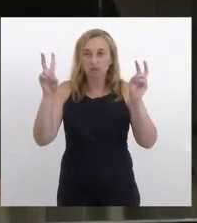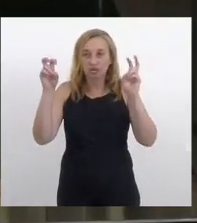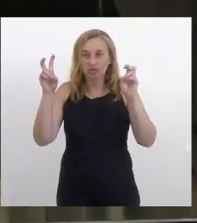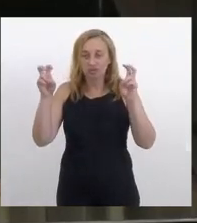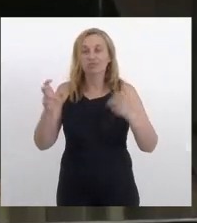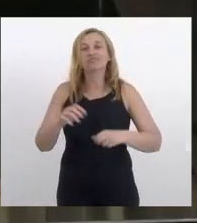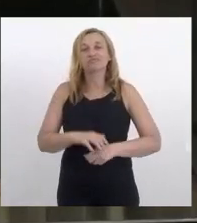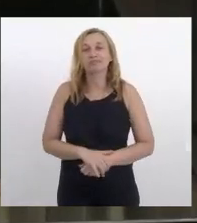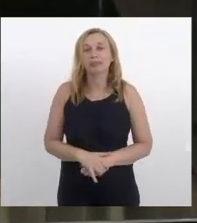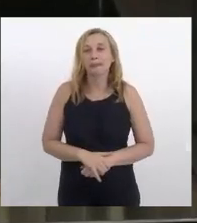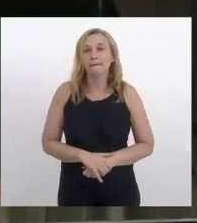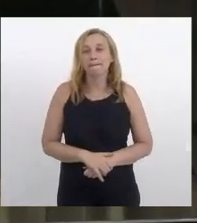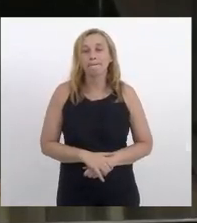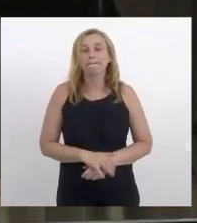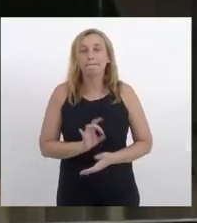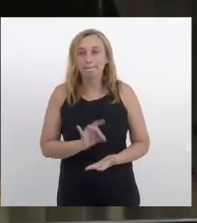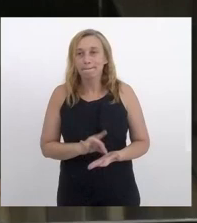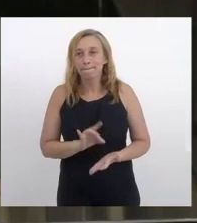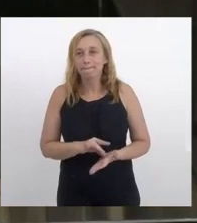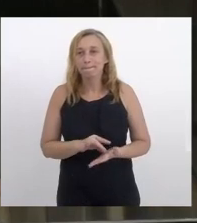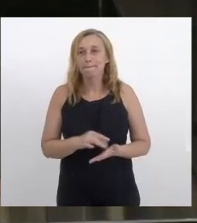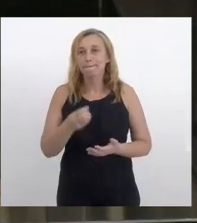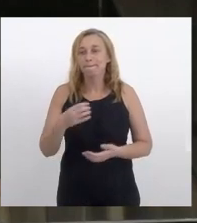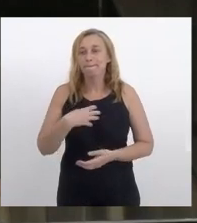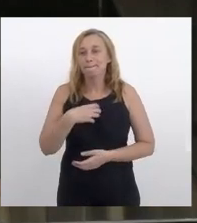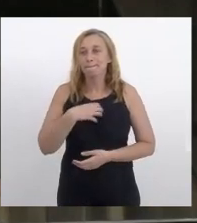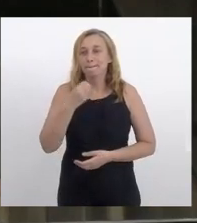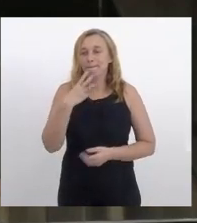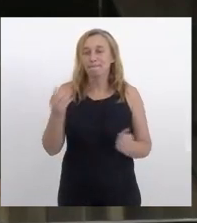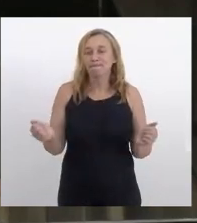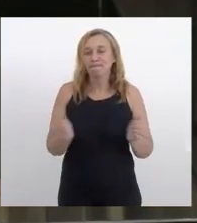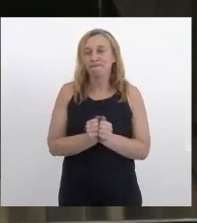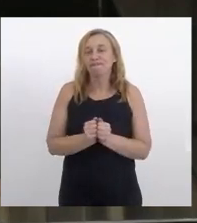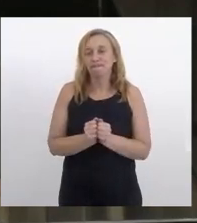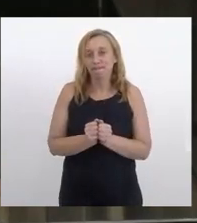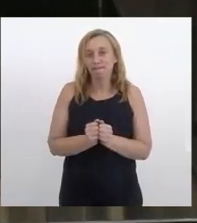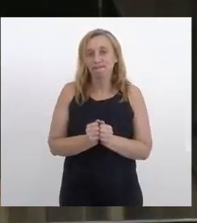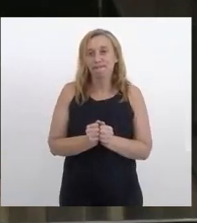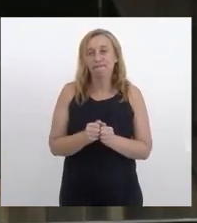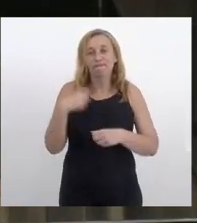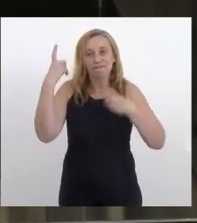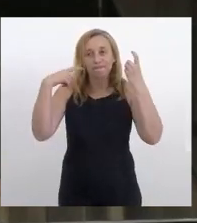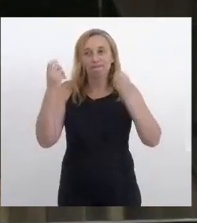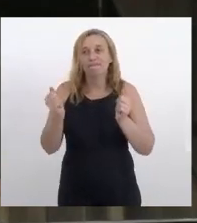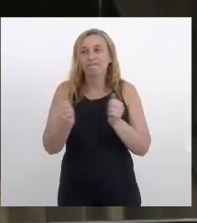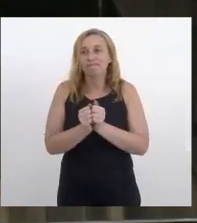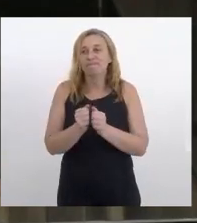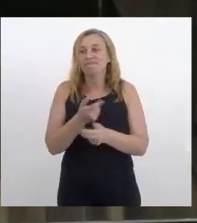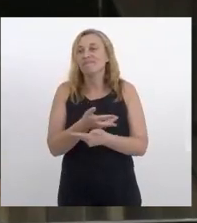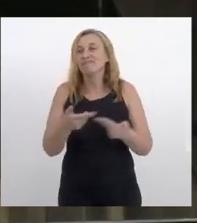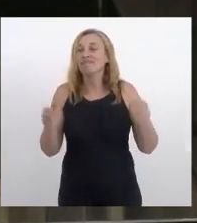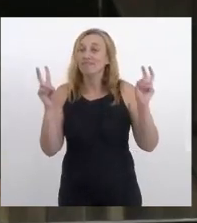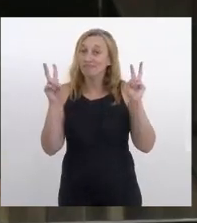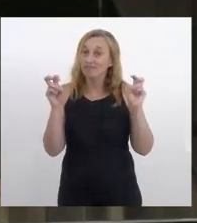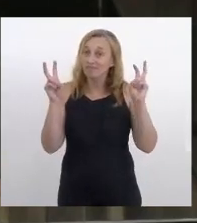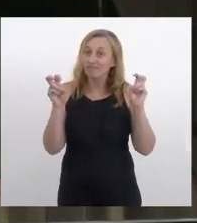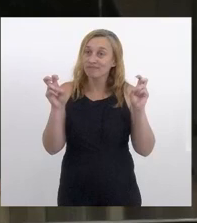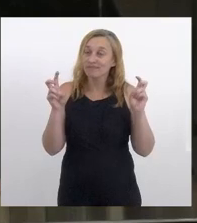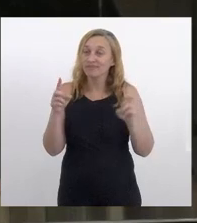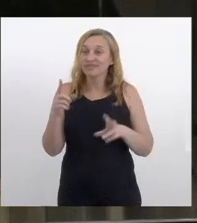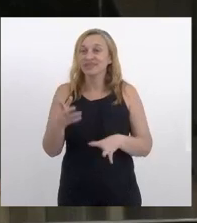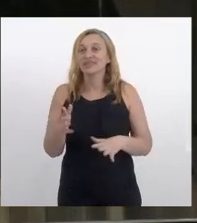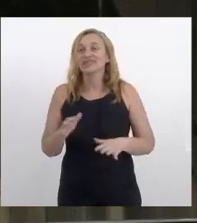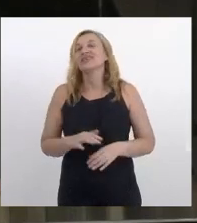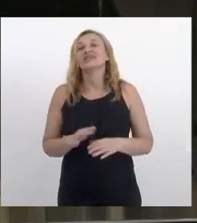a isso, e realmente aquilo me faz muito bem estar juntos, de preocuparmos juntos com várias situações e vivemos